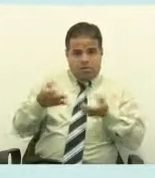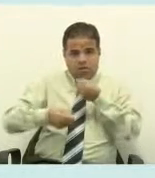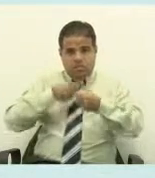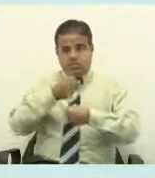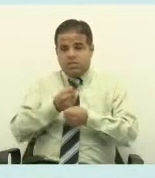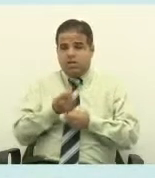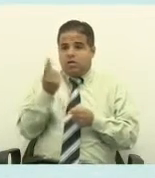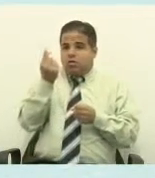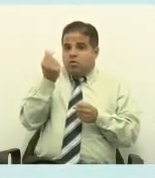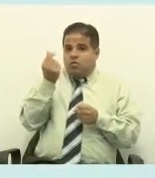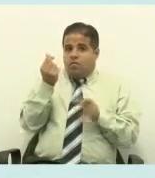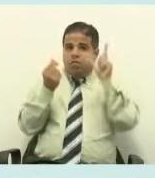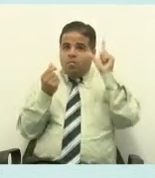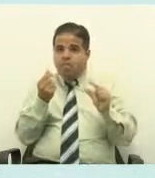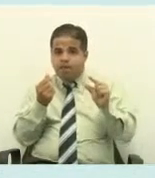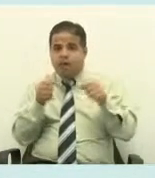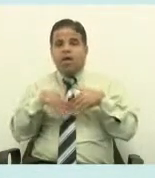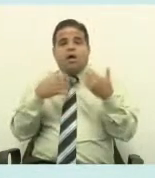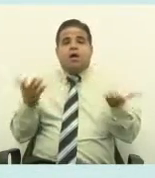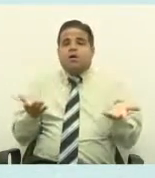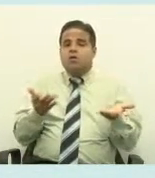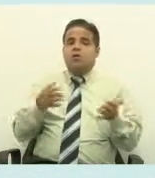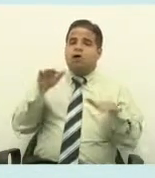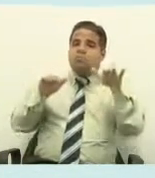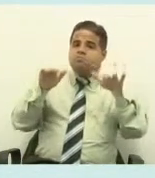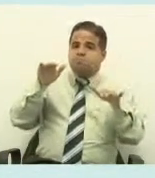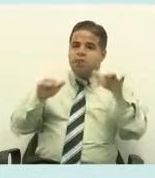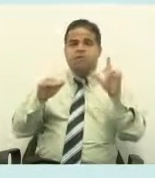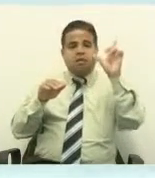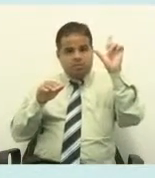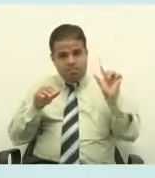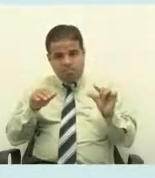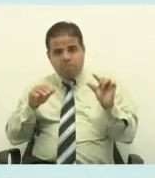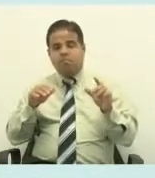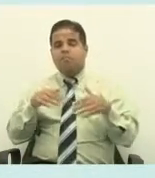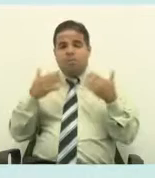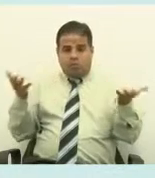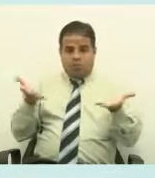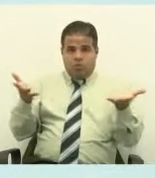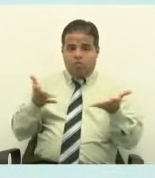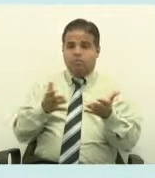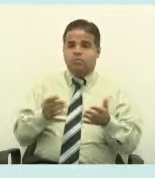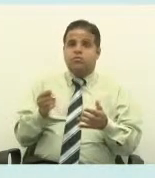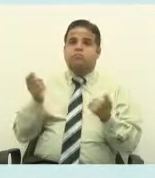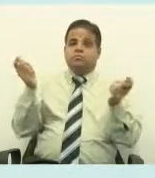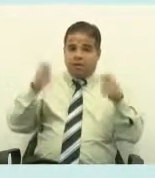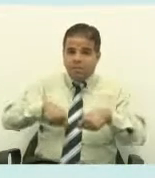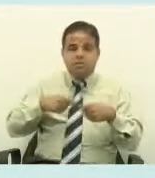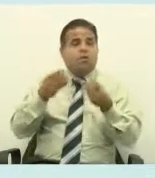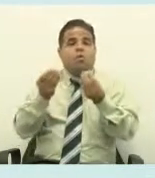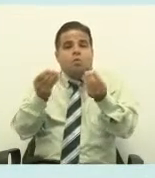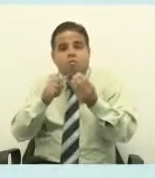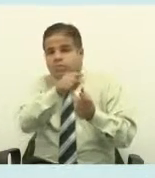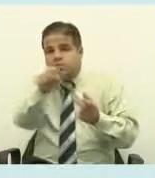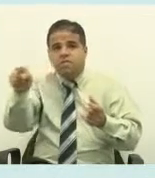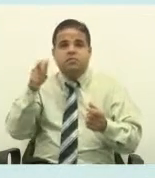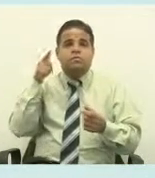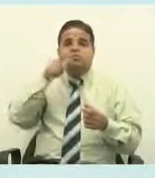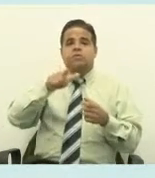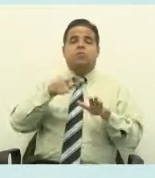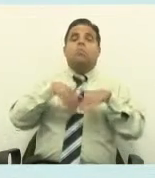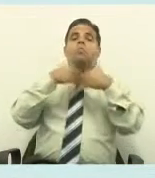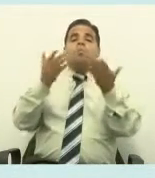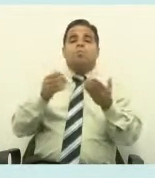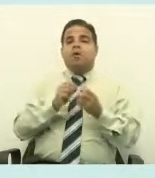um valor muito menor. Então, a média é muito menor por capacitação. Como é que vocês fizeram isso? Qual foi